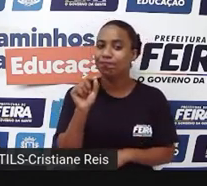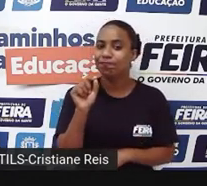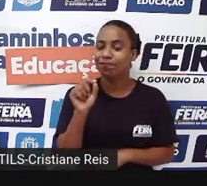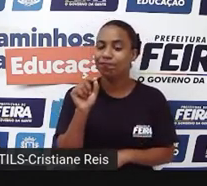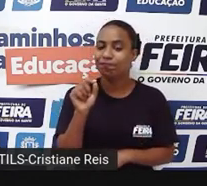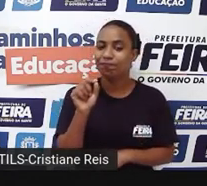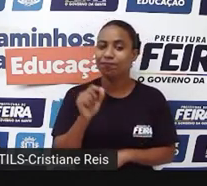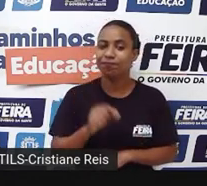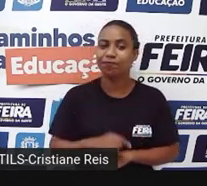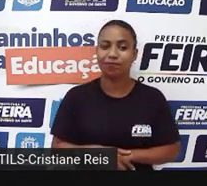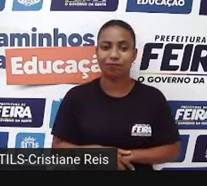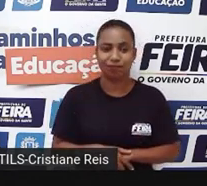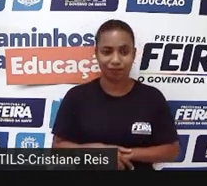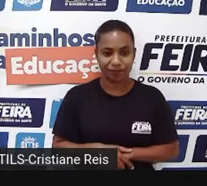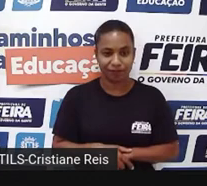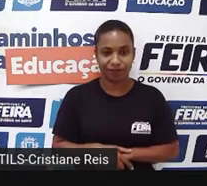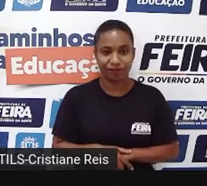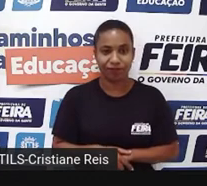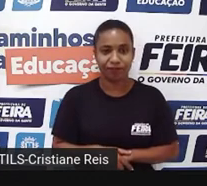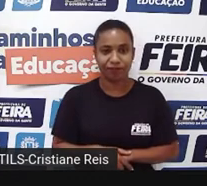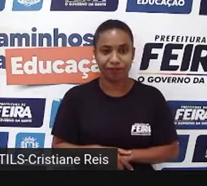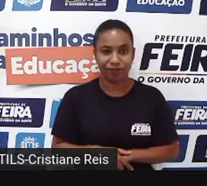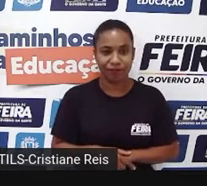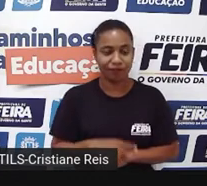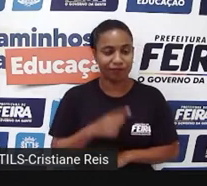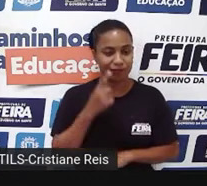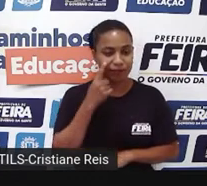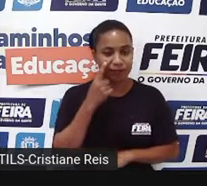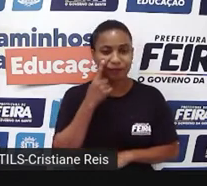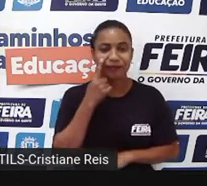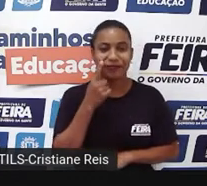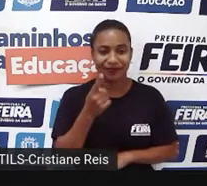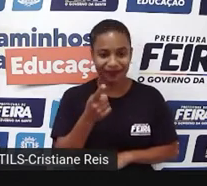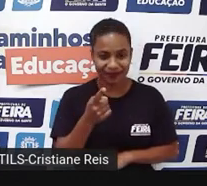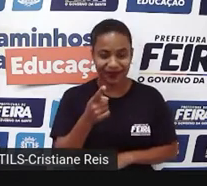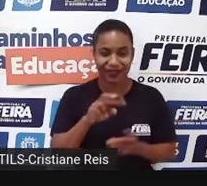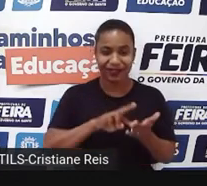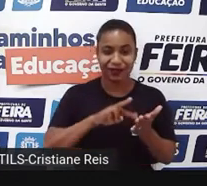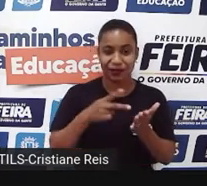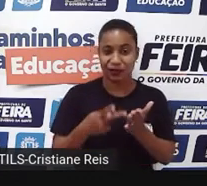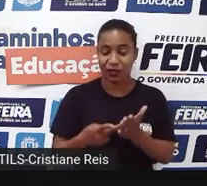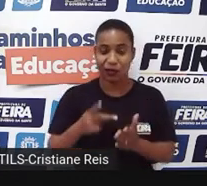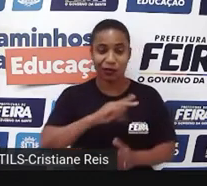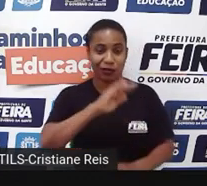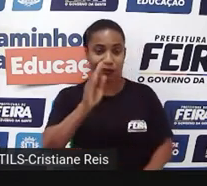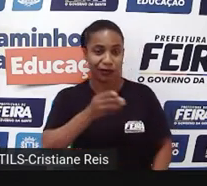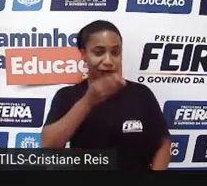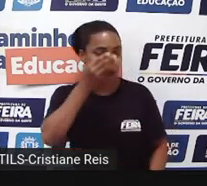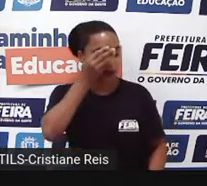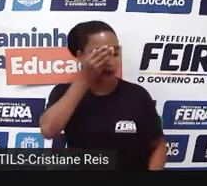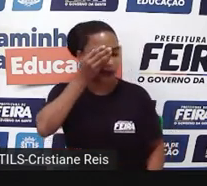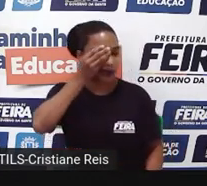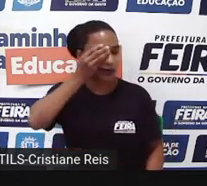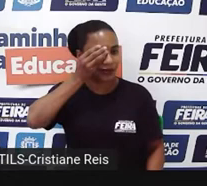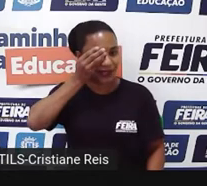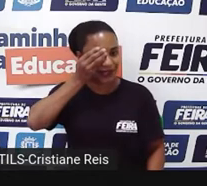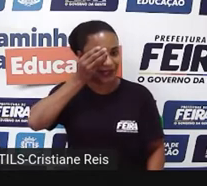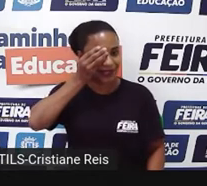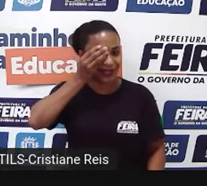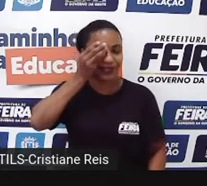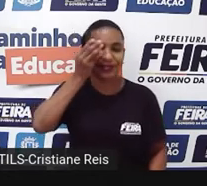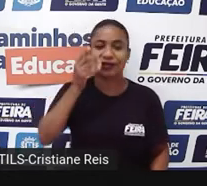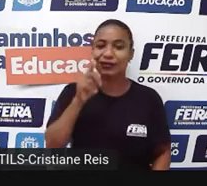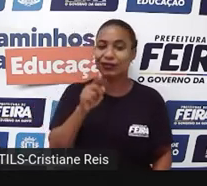Pirate Caribbean, né? Pirates Caribbean. Então, os Piratas do Caribe. Quem é que nunca assistiu este